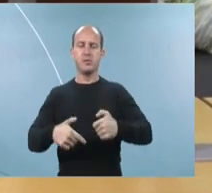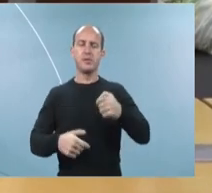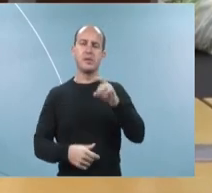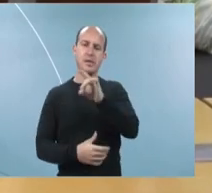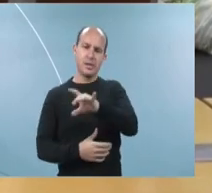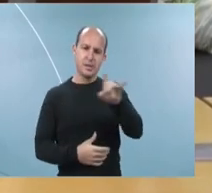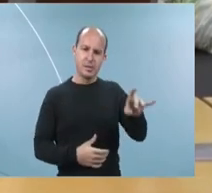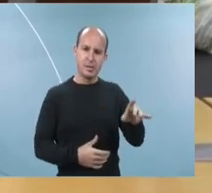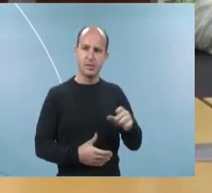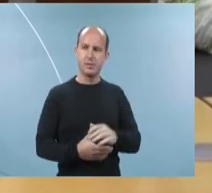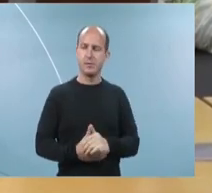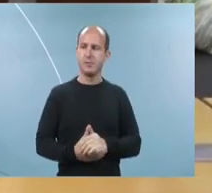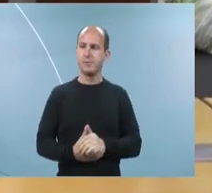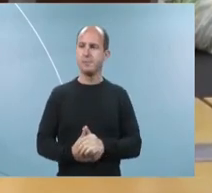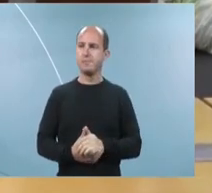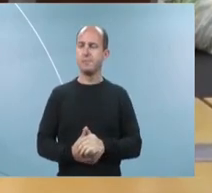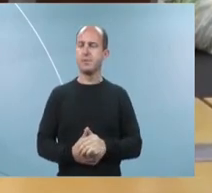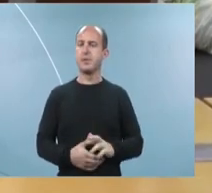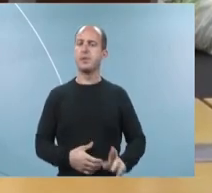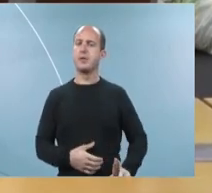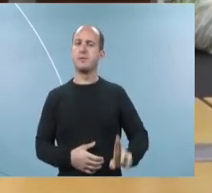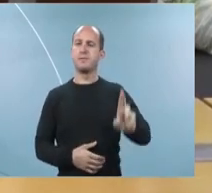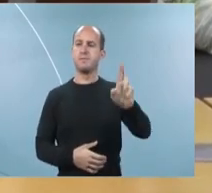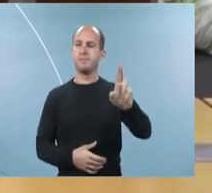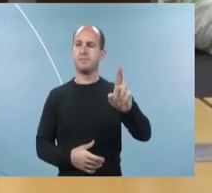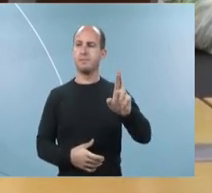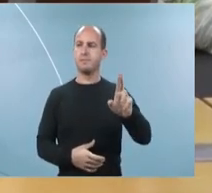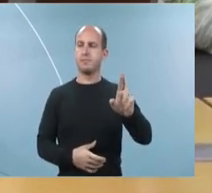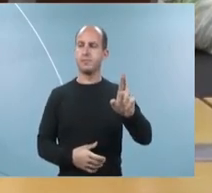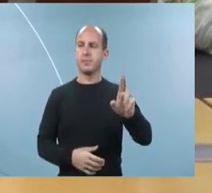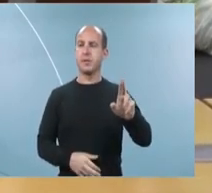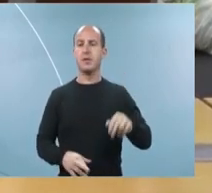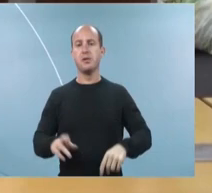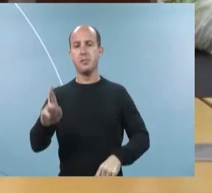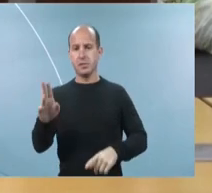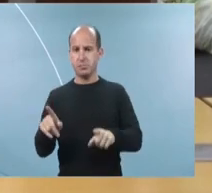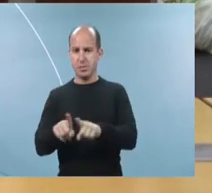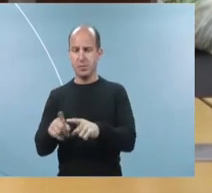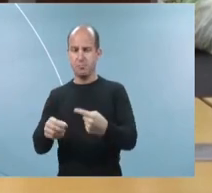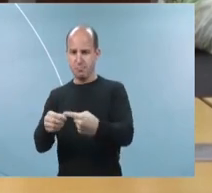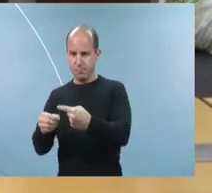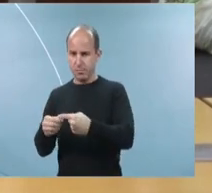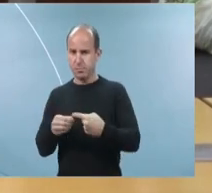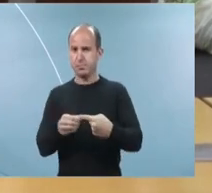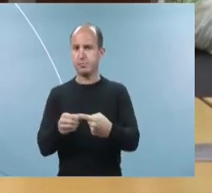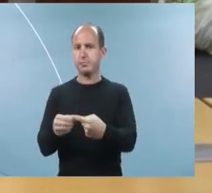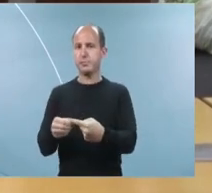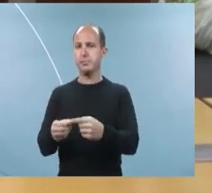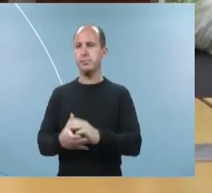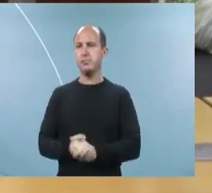de cada um, né, que aqui representa, está representando os municípios,